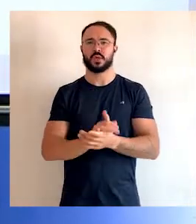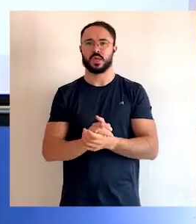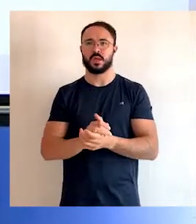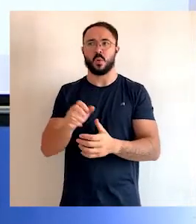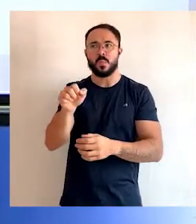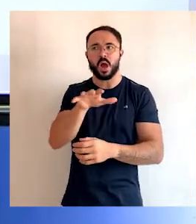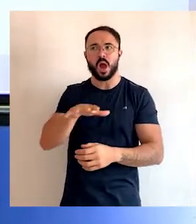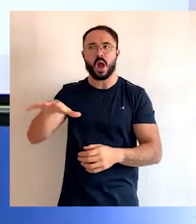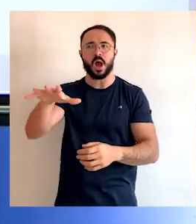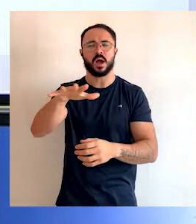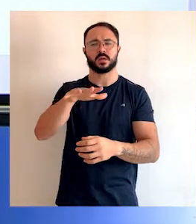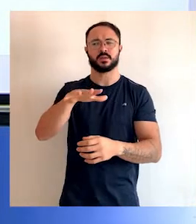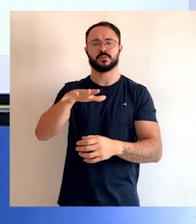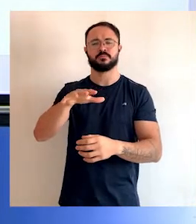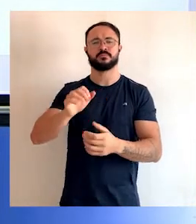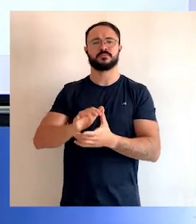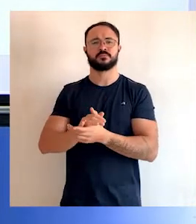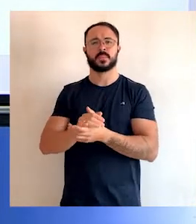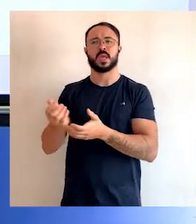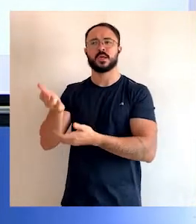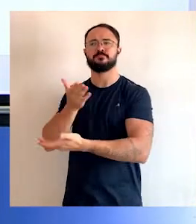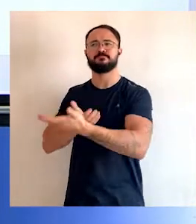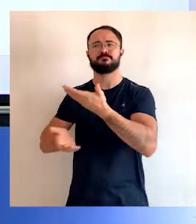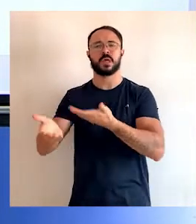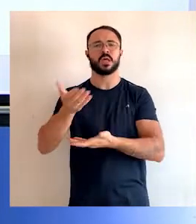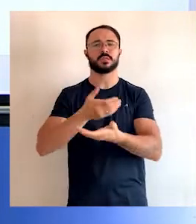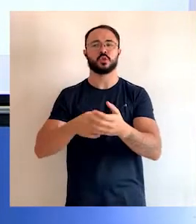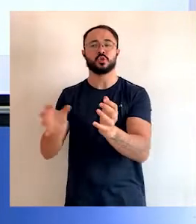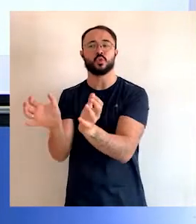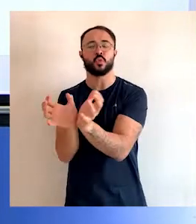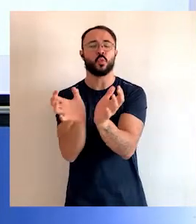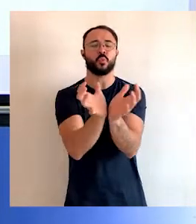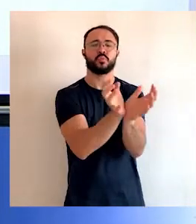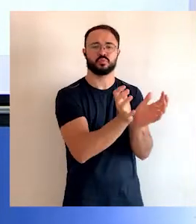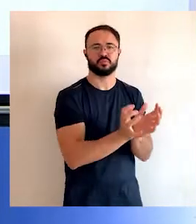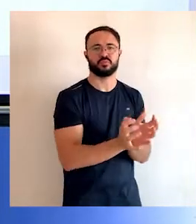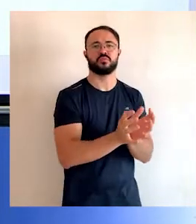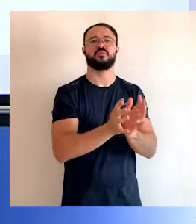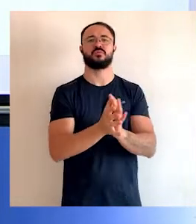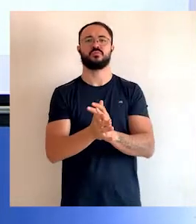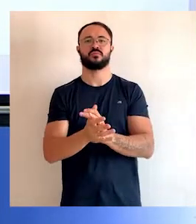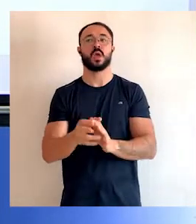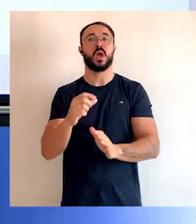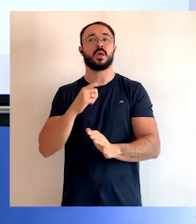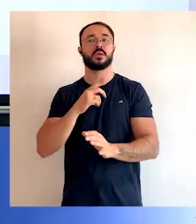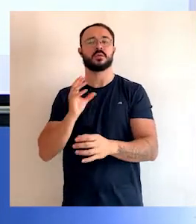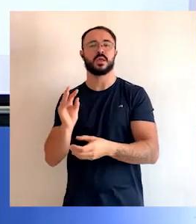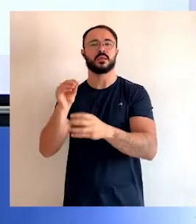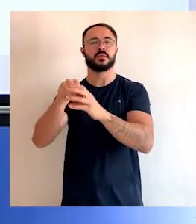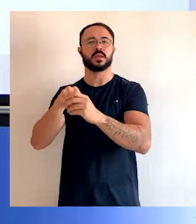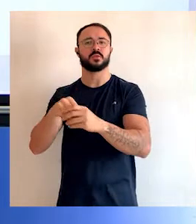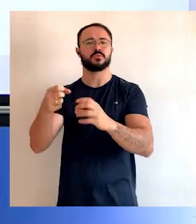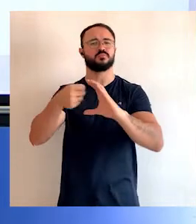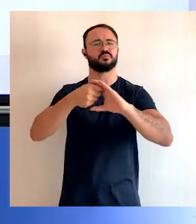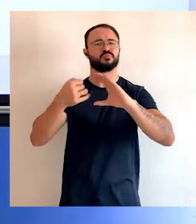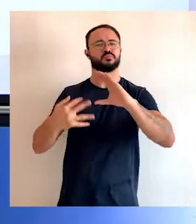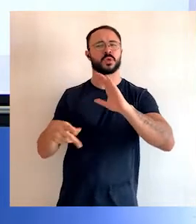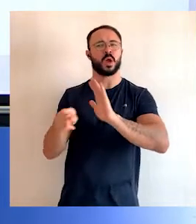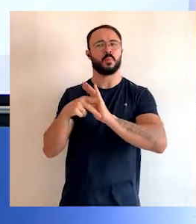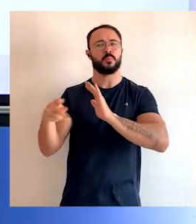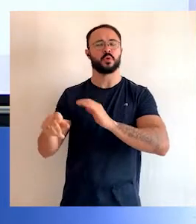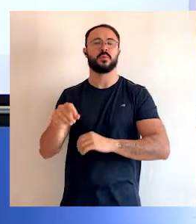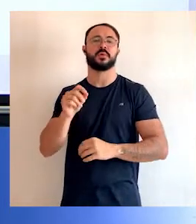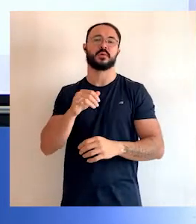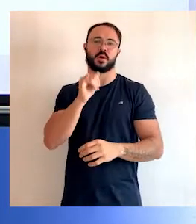grande área de interação entre comunidades que possui algumas características específicas. Ou seja,